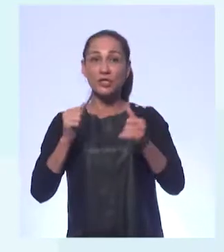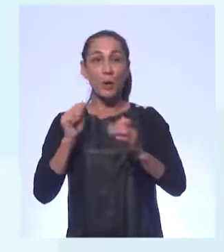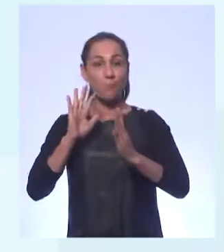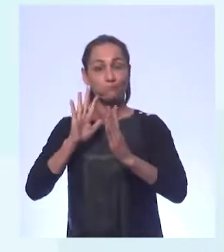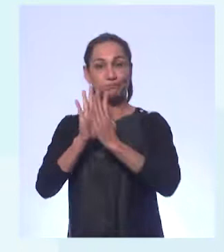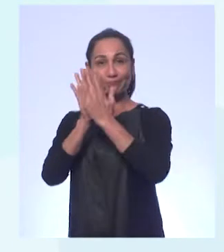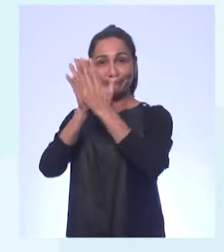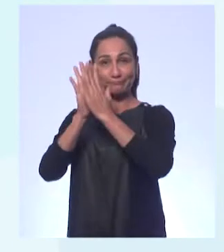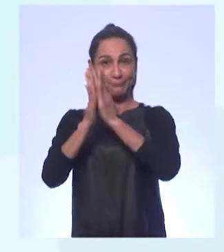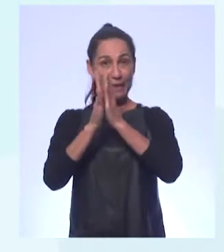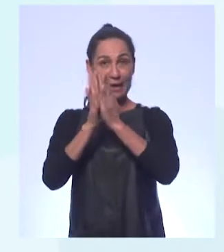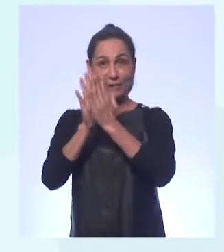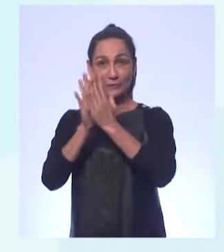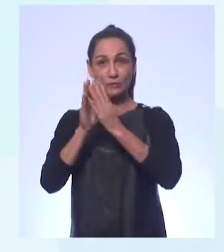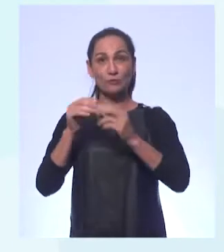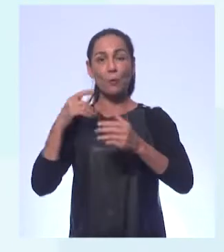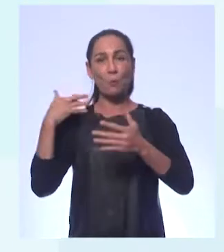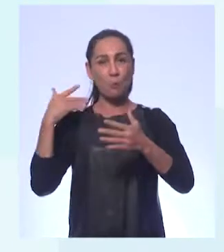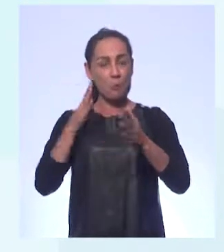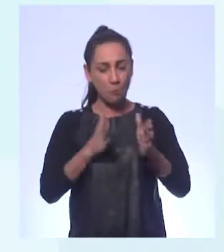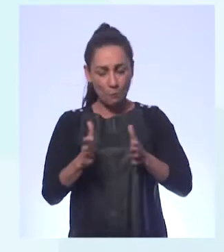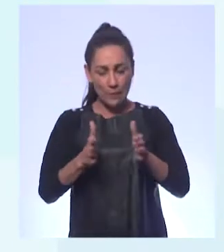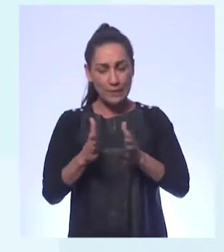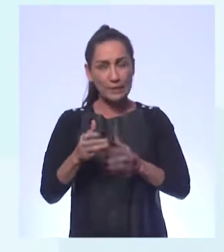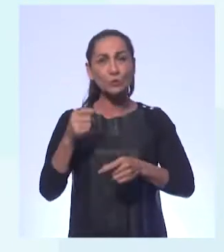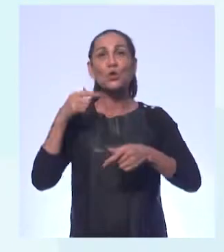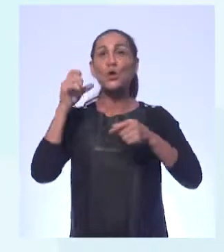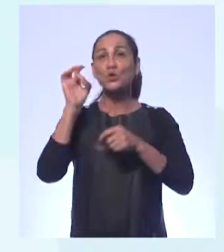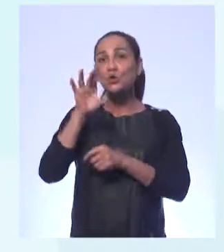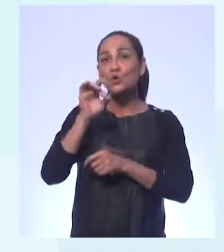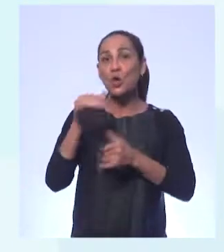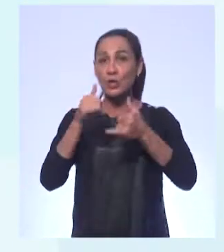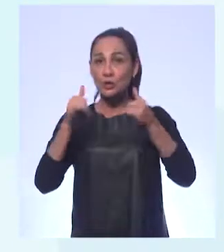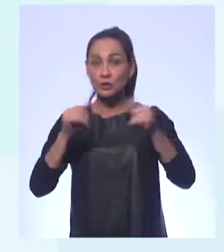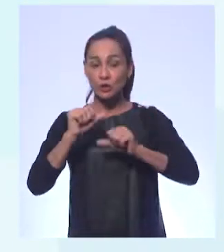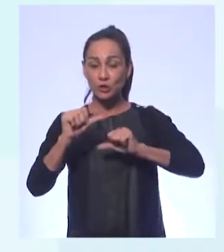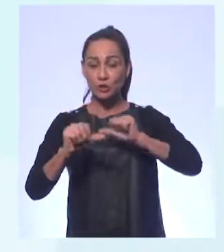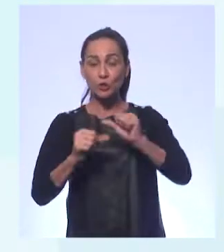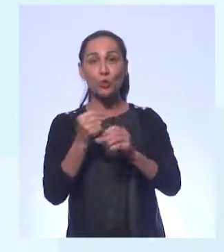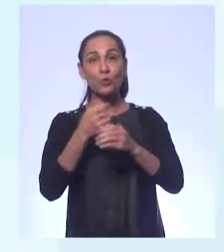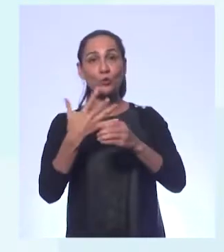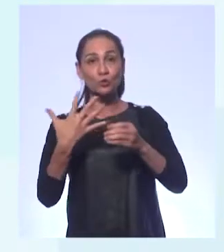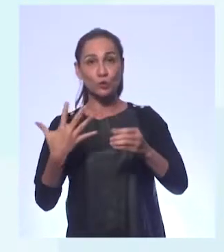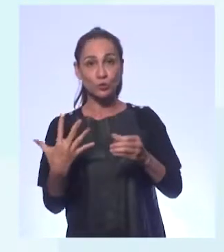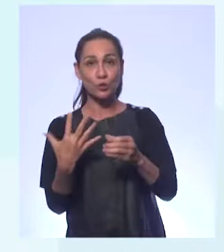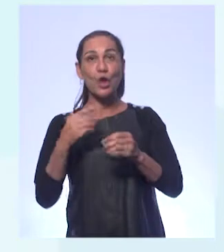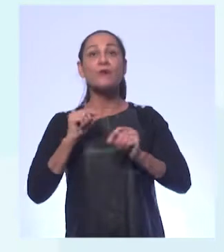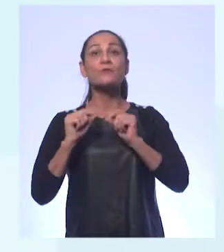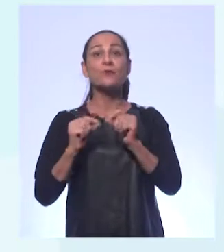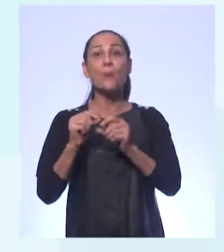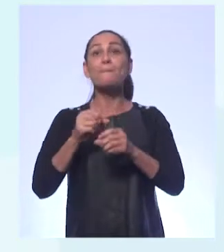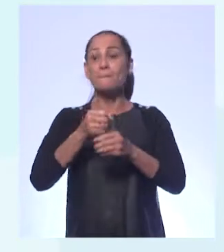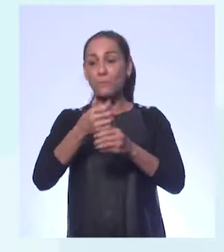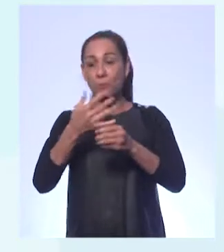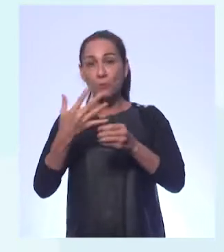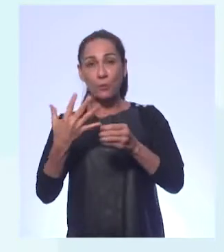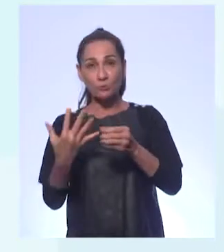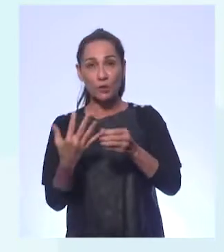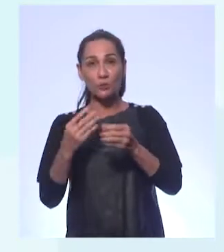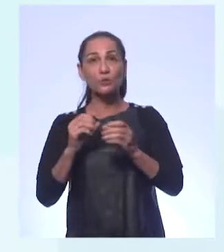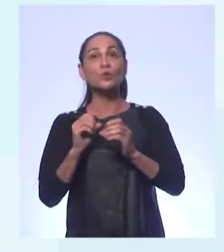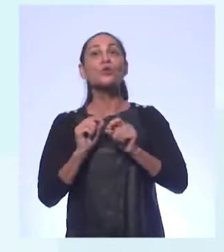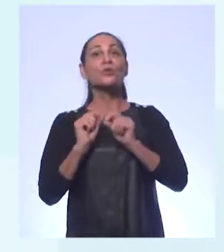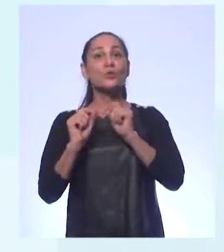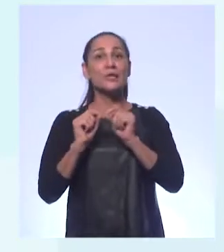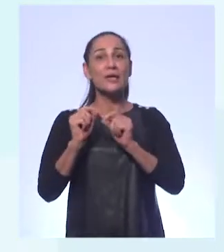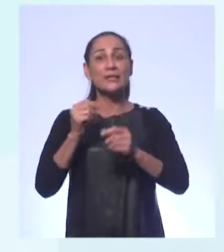trabalhando em energia, e agora a gente mudou o conteúdo, mas ficou bastante parte do bimestre trabalhando em energia. A